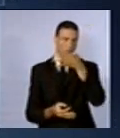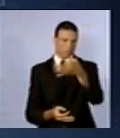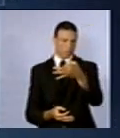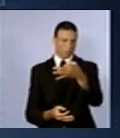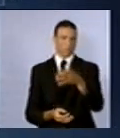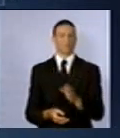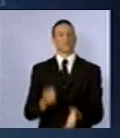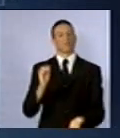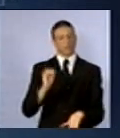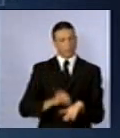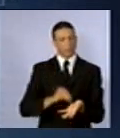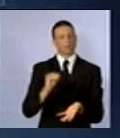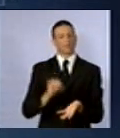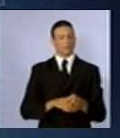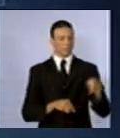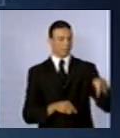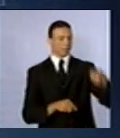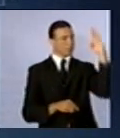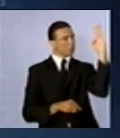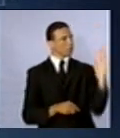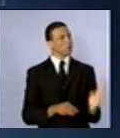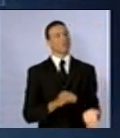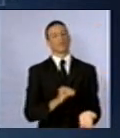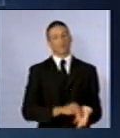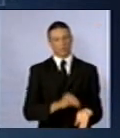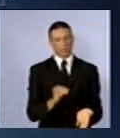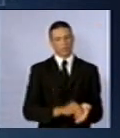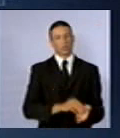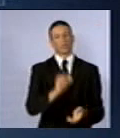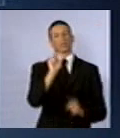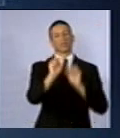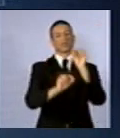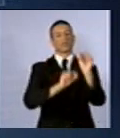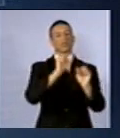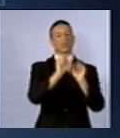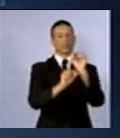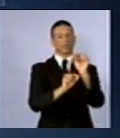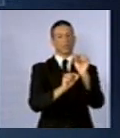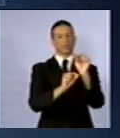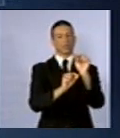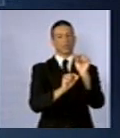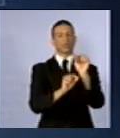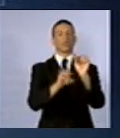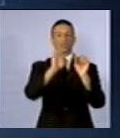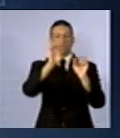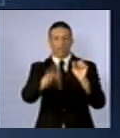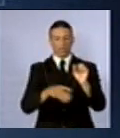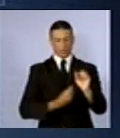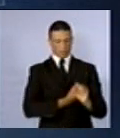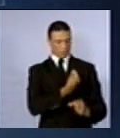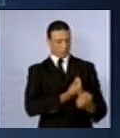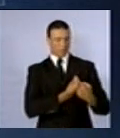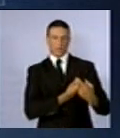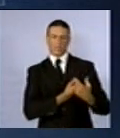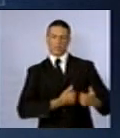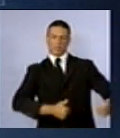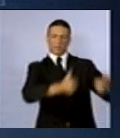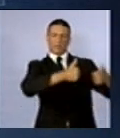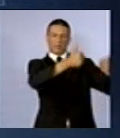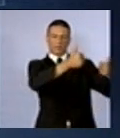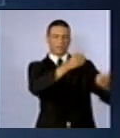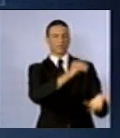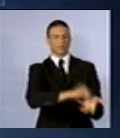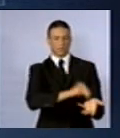a carência ainda de nosso país com relação ao uso e qualidade de vida. São duas